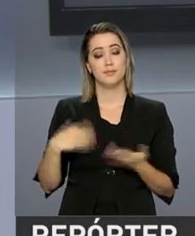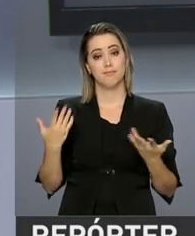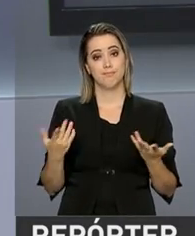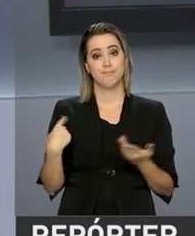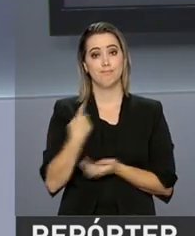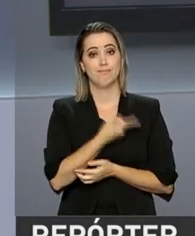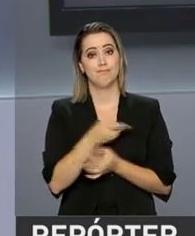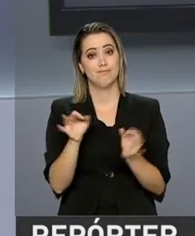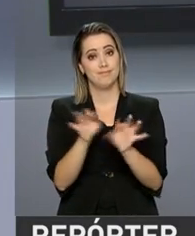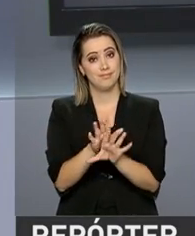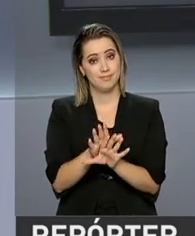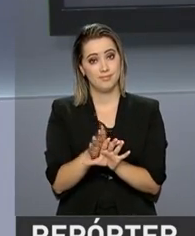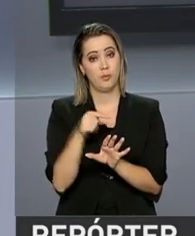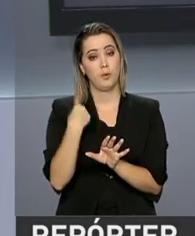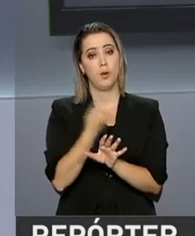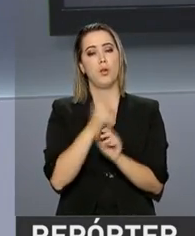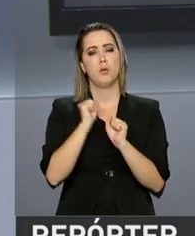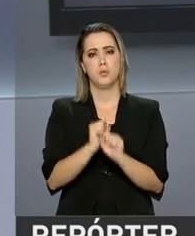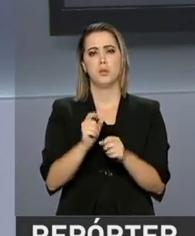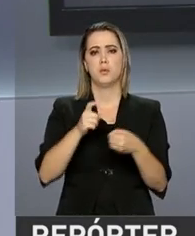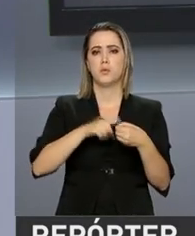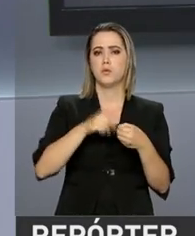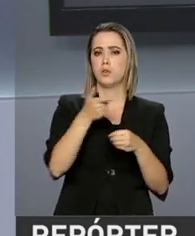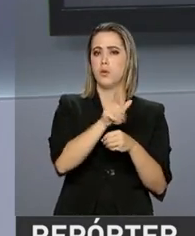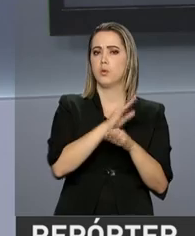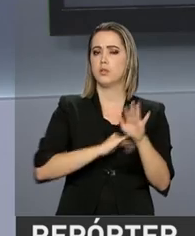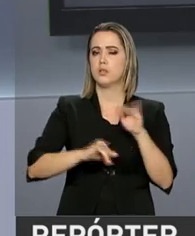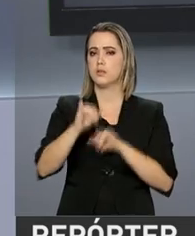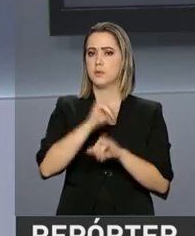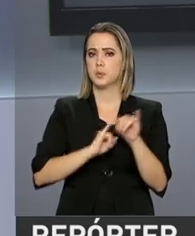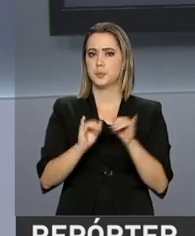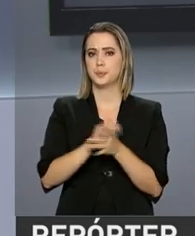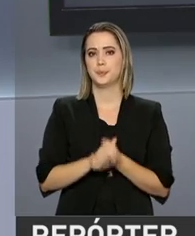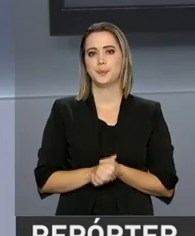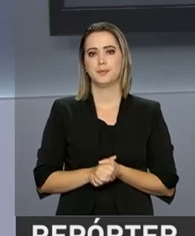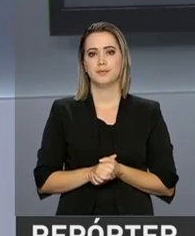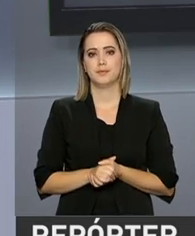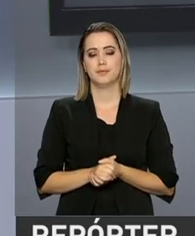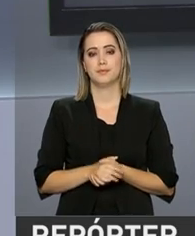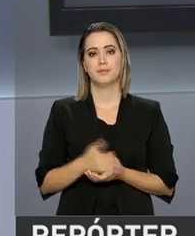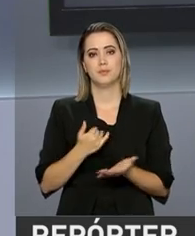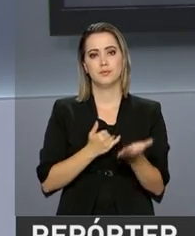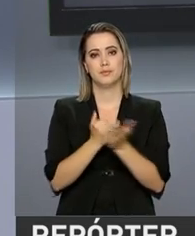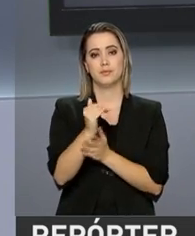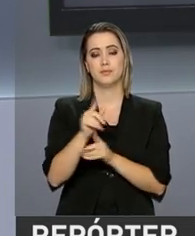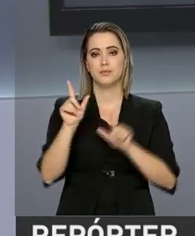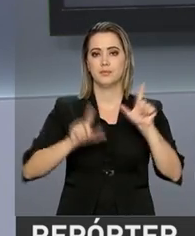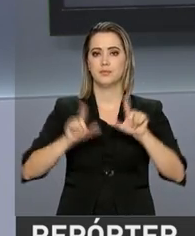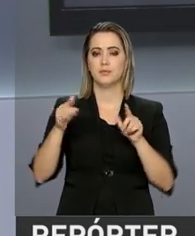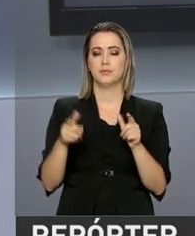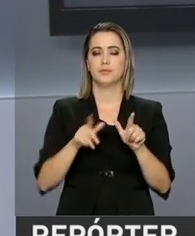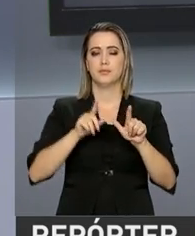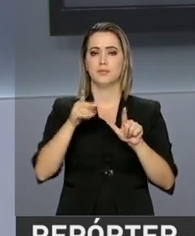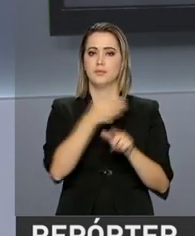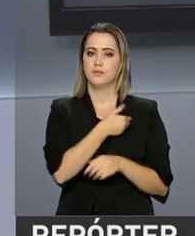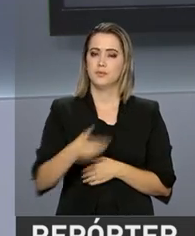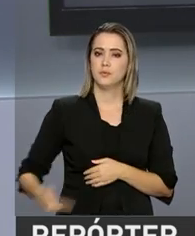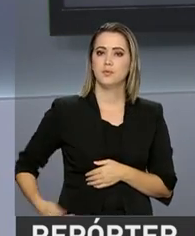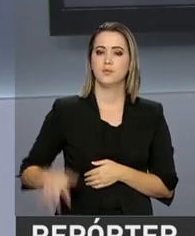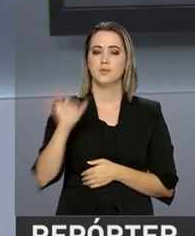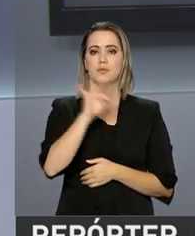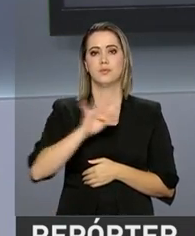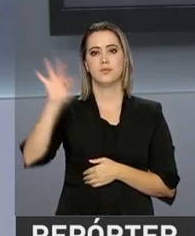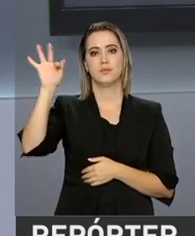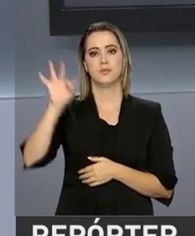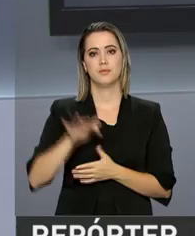edição termina por aqui e nós podemos volar a qualquer momento com outras informações Continue com a gente aqui na NBR a TV